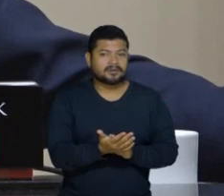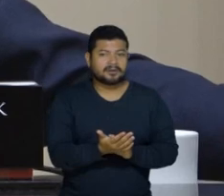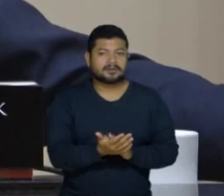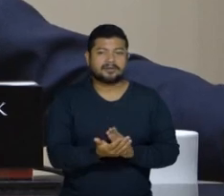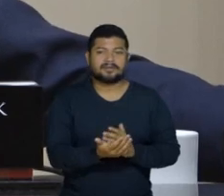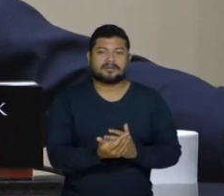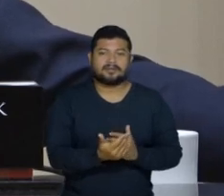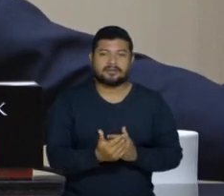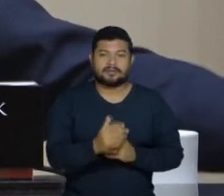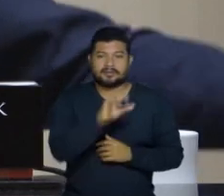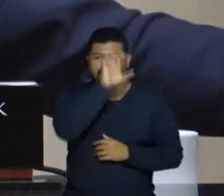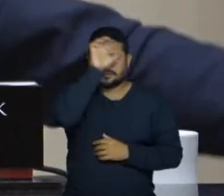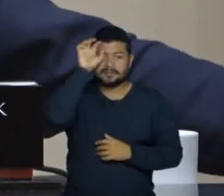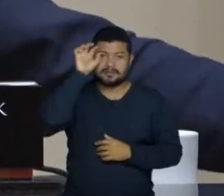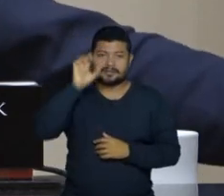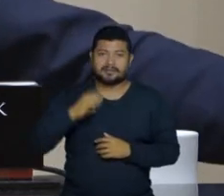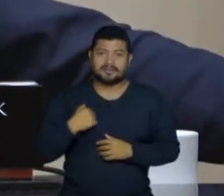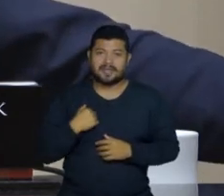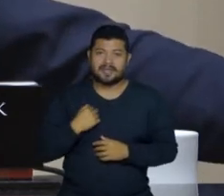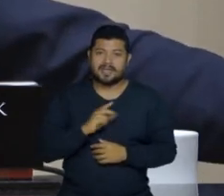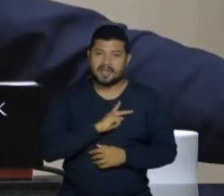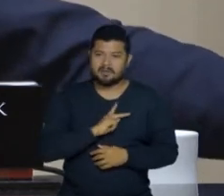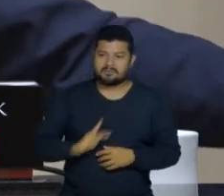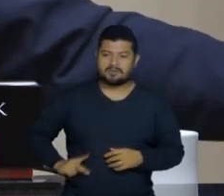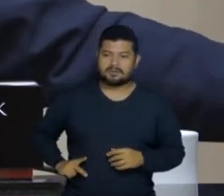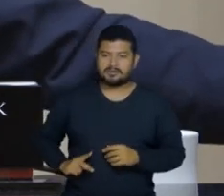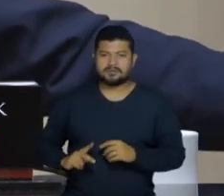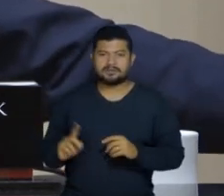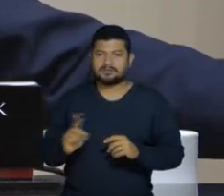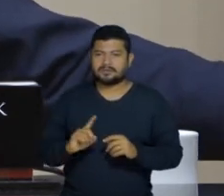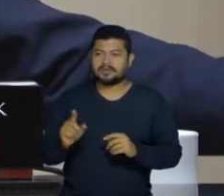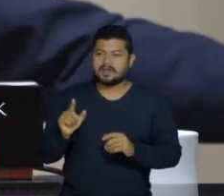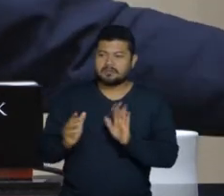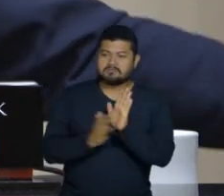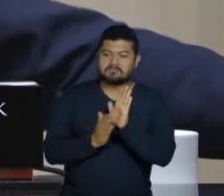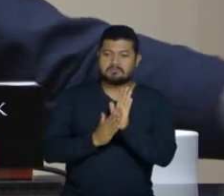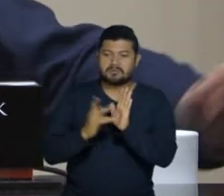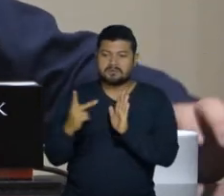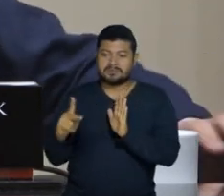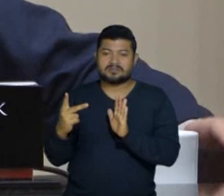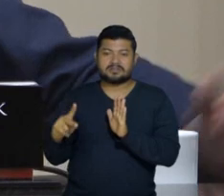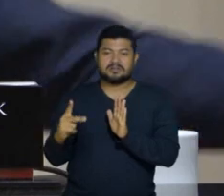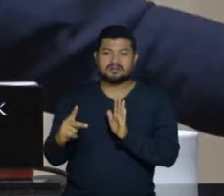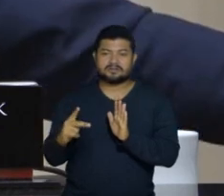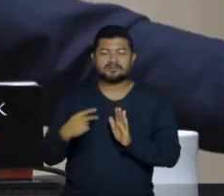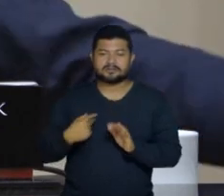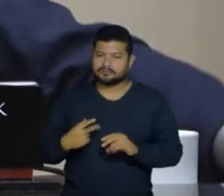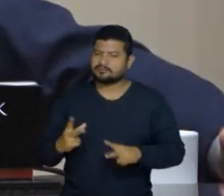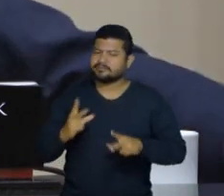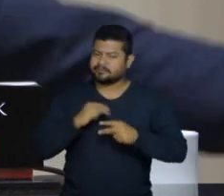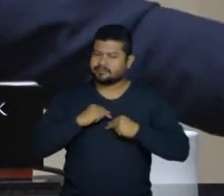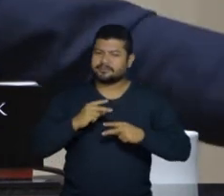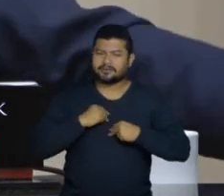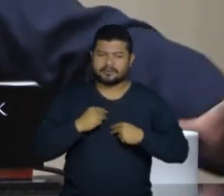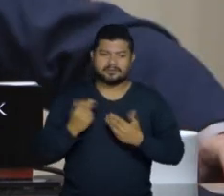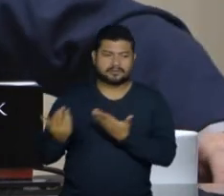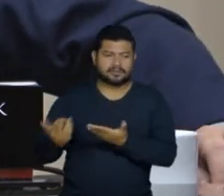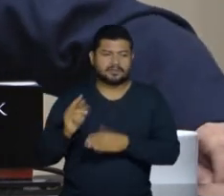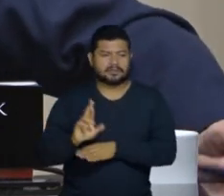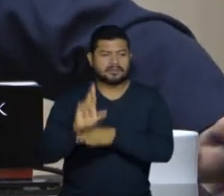Iria presidir, mas ele foi o proponente e merecia estar